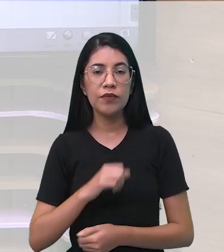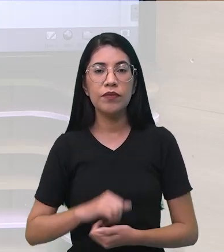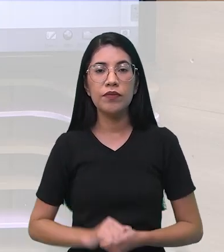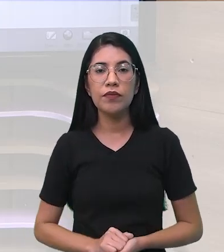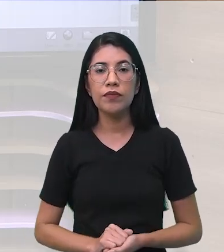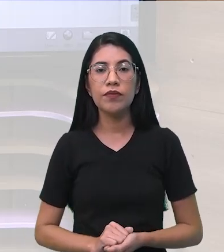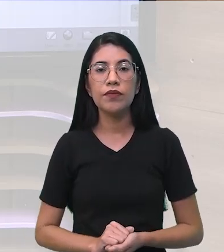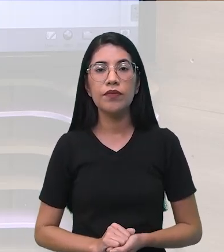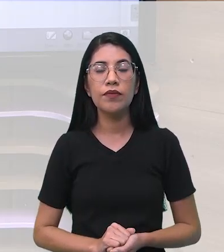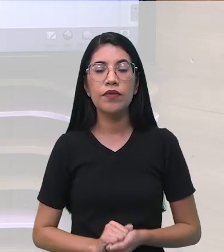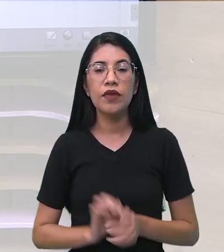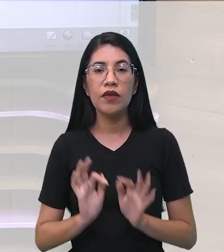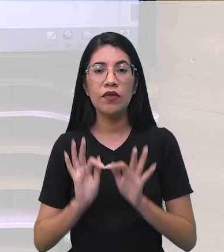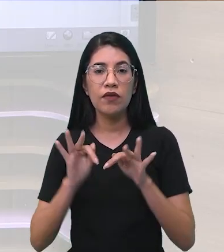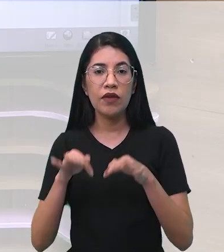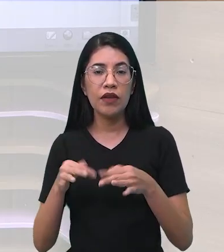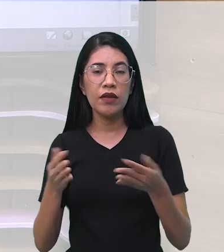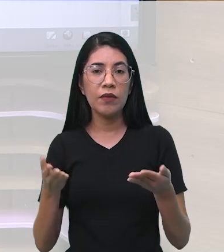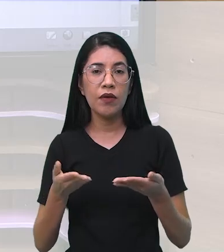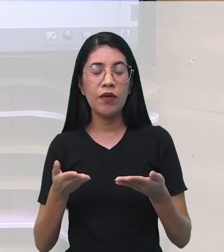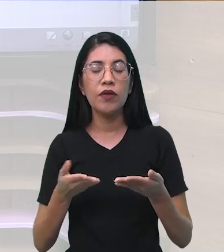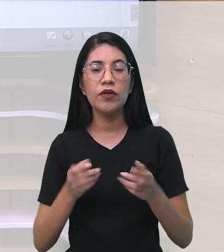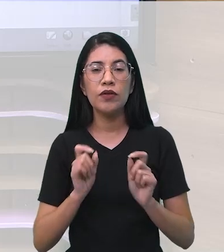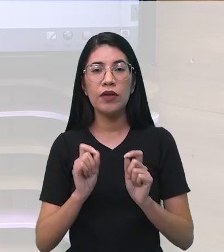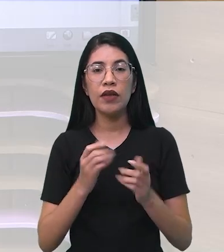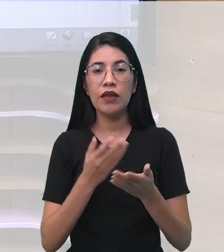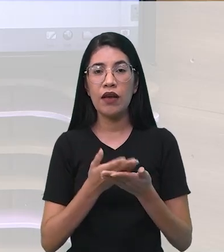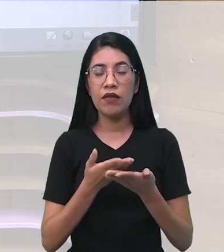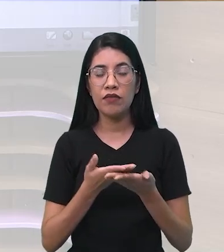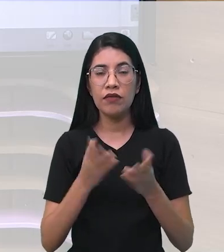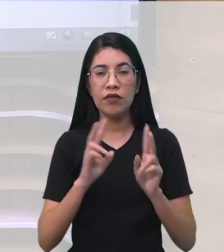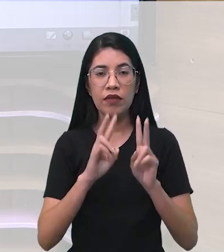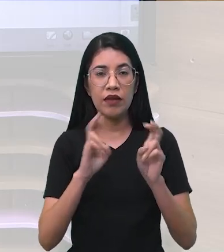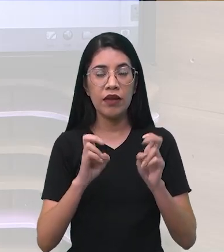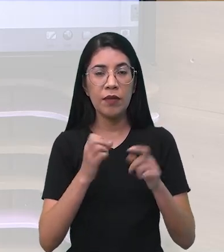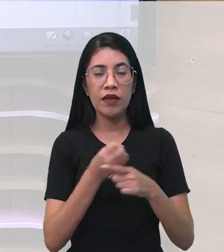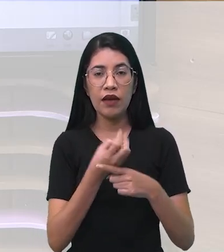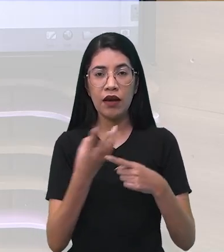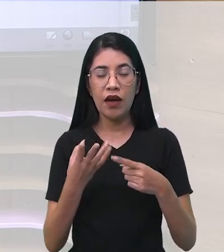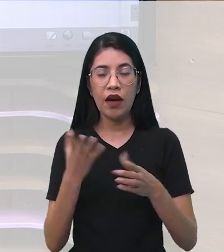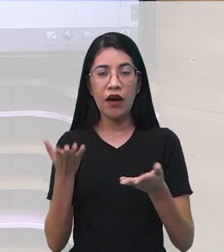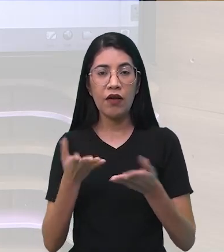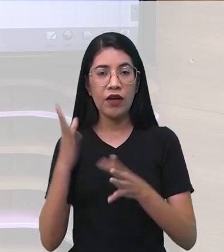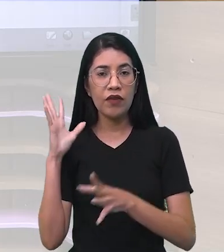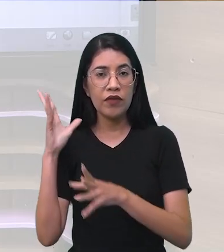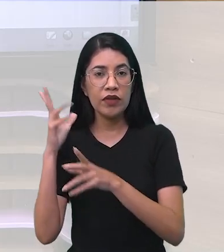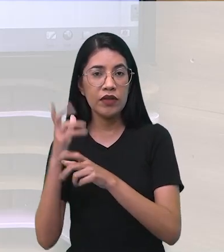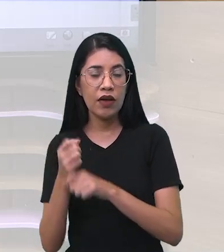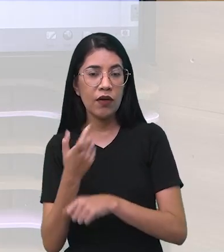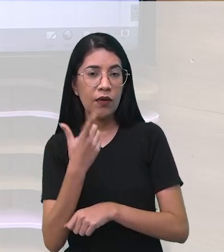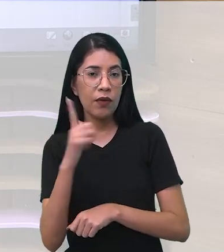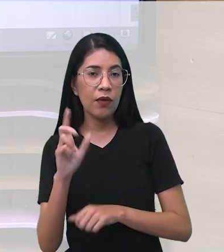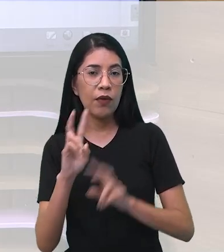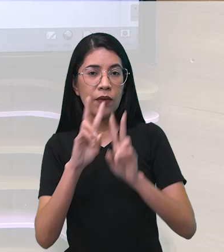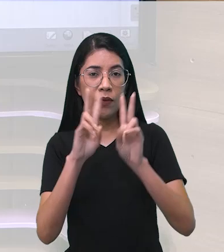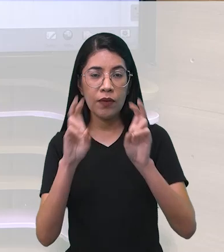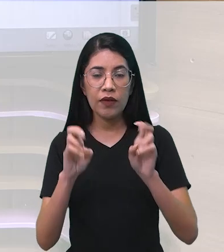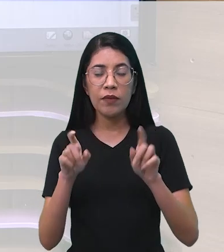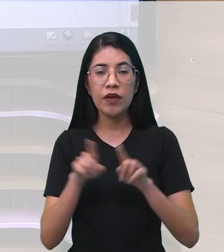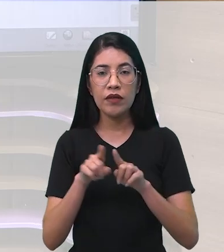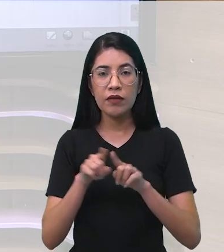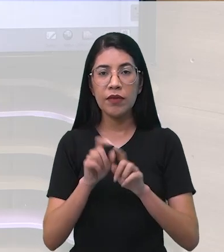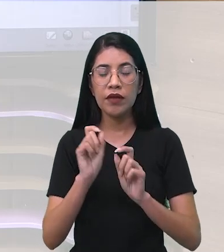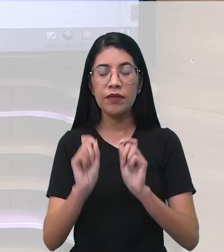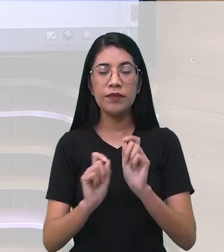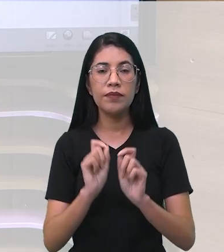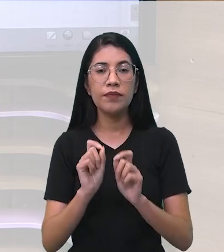certo? Finalizamos, então, aqui essa parte da álgebra e agora nós vamos revisar uma outra parte muito importante da